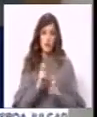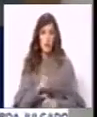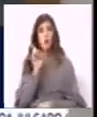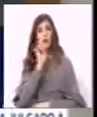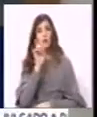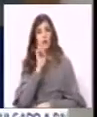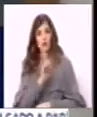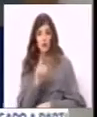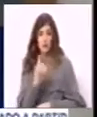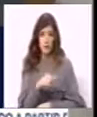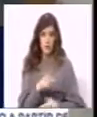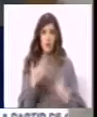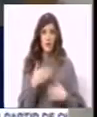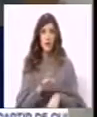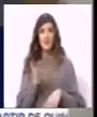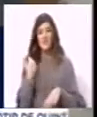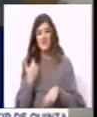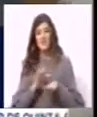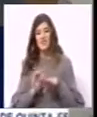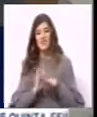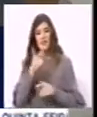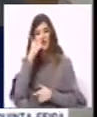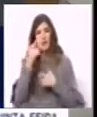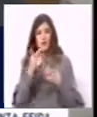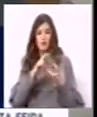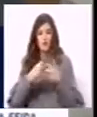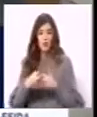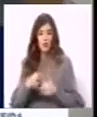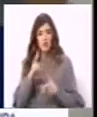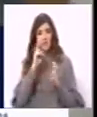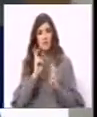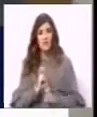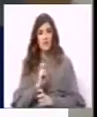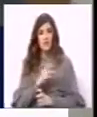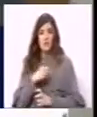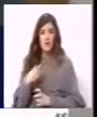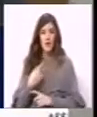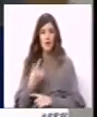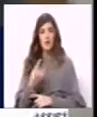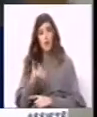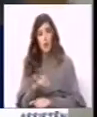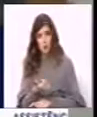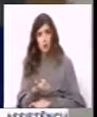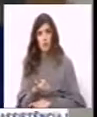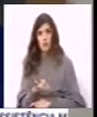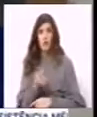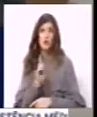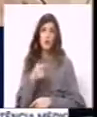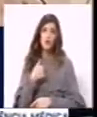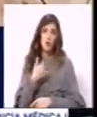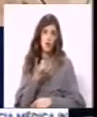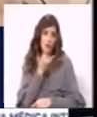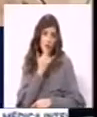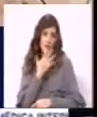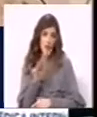fundamental, mas era muito pouco sensível aos problemas da investigação clínica e da investigação de translação. Portanto, eu estou felicíssimo.